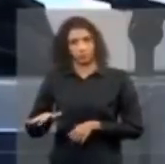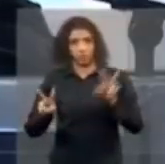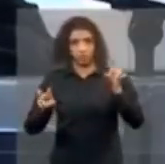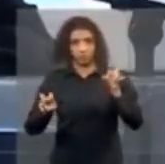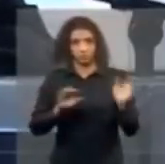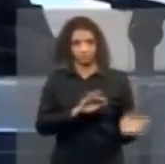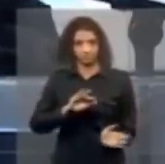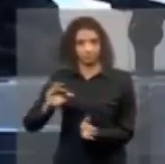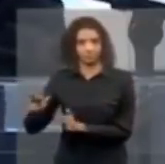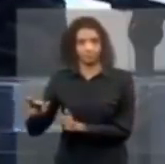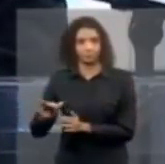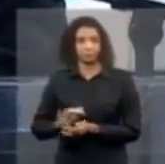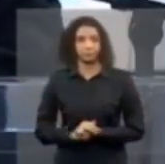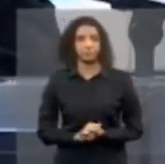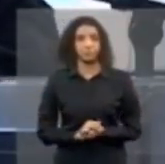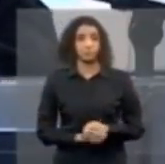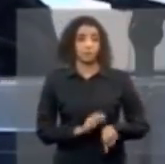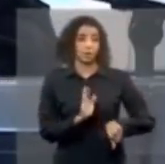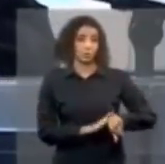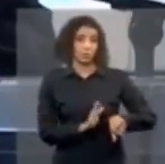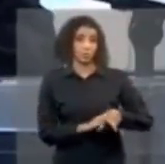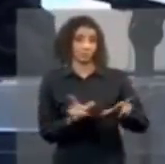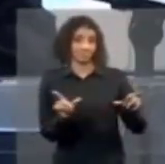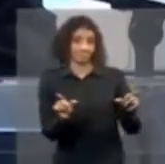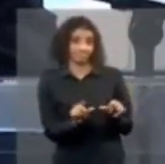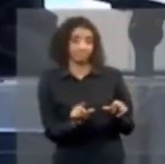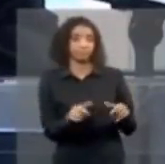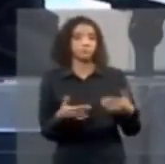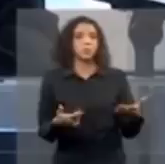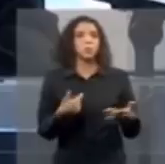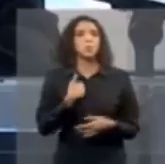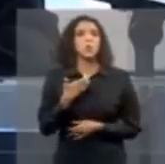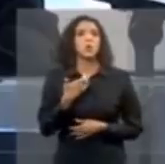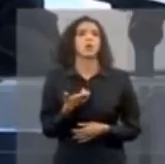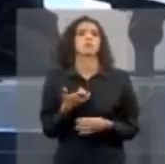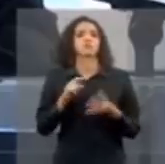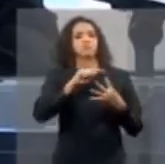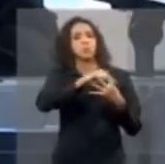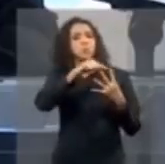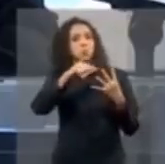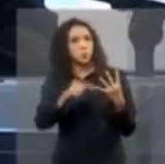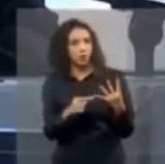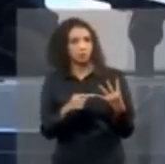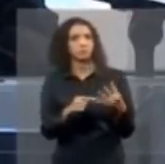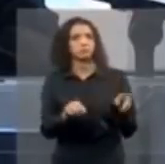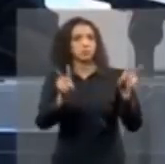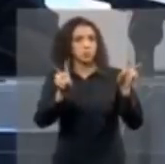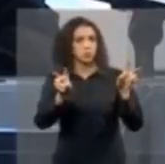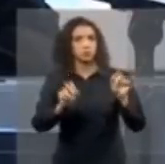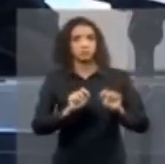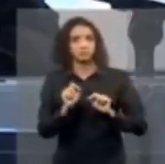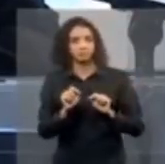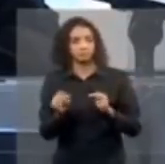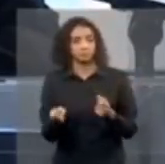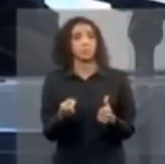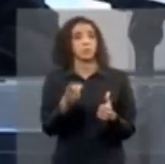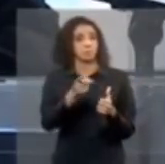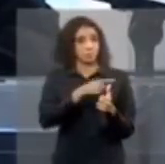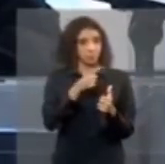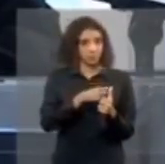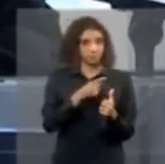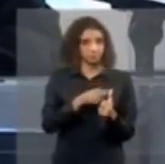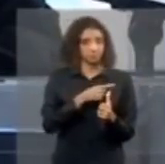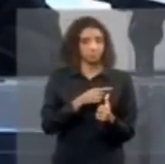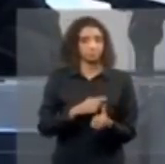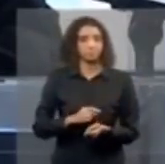aspas. Pela limitação do tempo, quero fazer apenas 4 breves colocações. Primeira